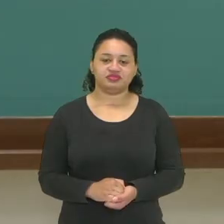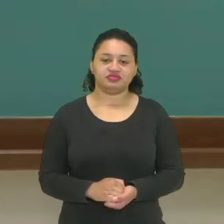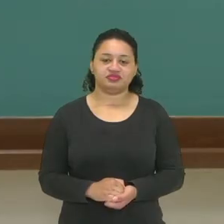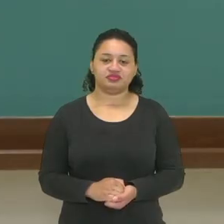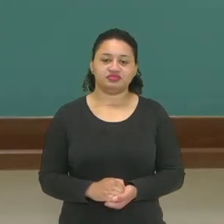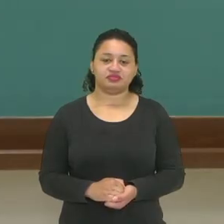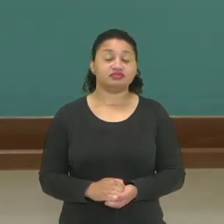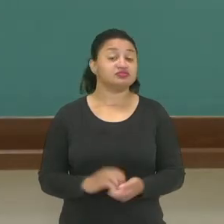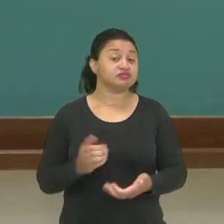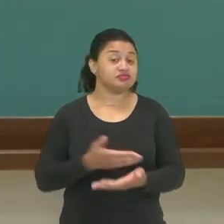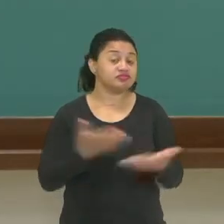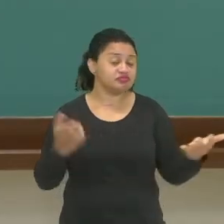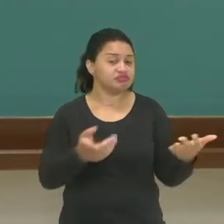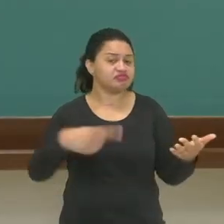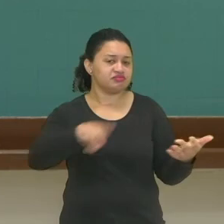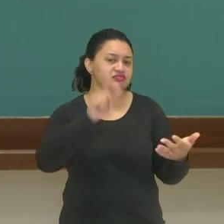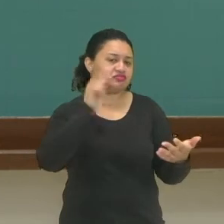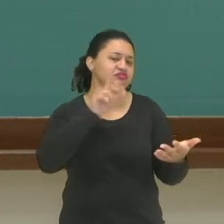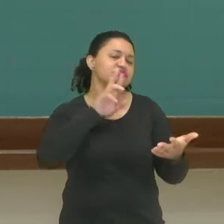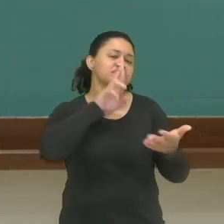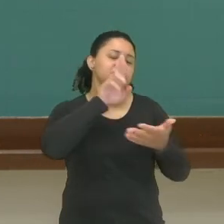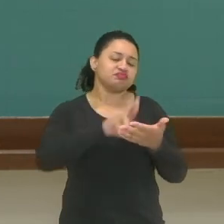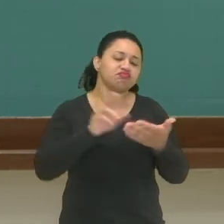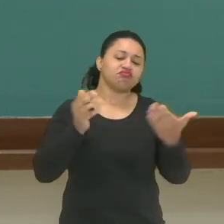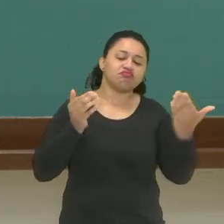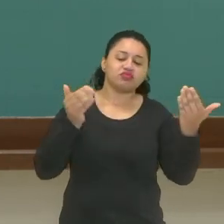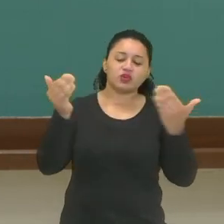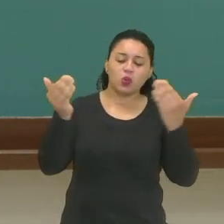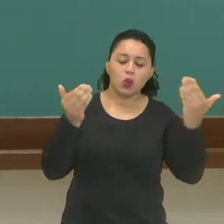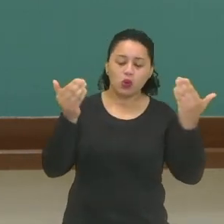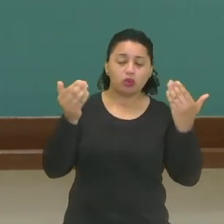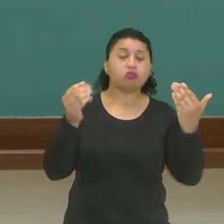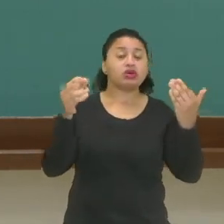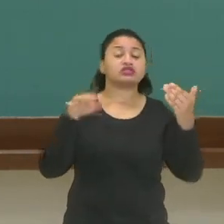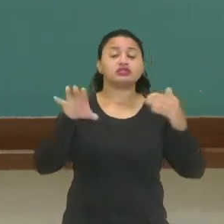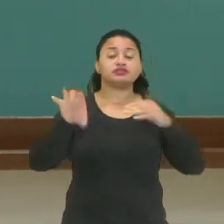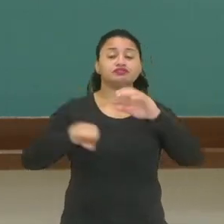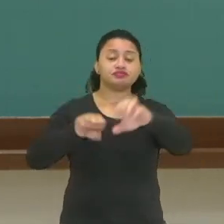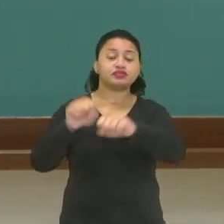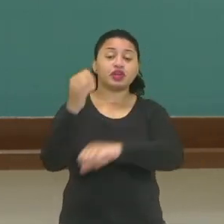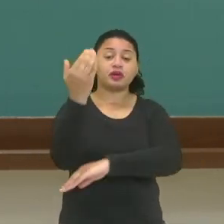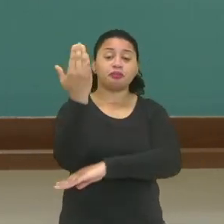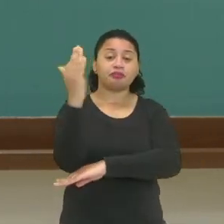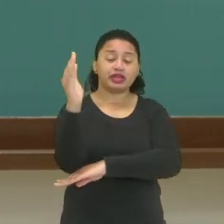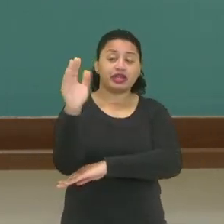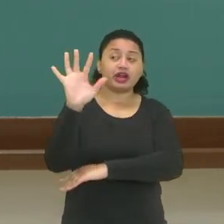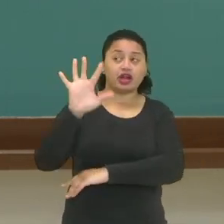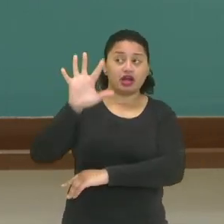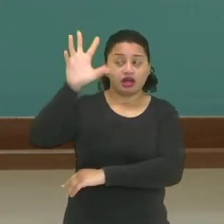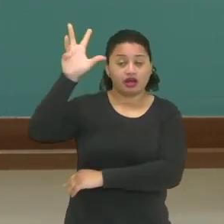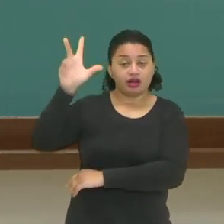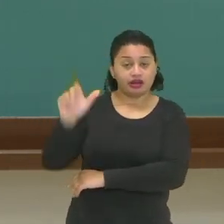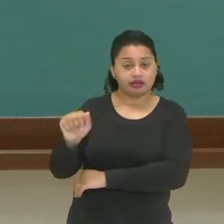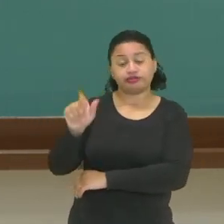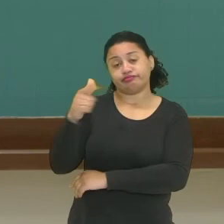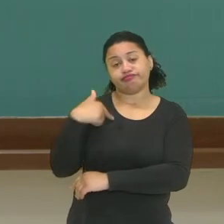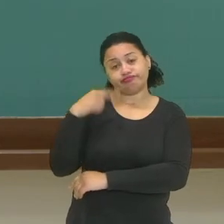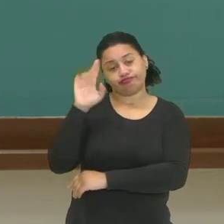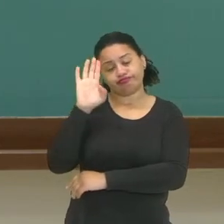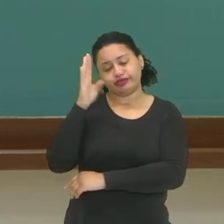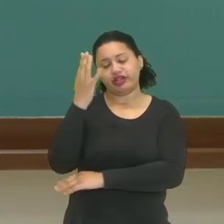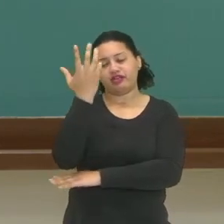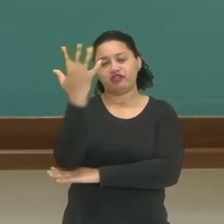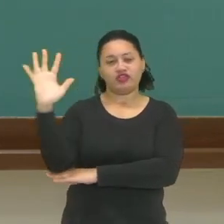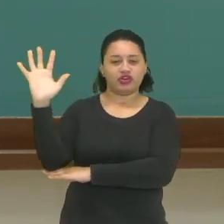E aí, meus bons alunos, conseguiram responder então, fazendo uma comparação com a exploração da madeira na África, por exemplo, na floresta do Congo,